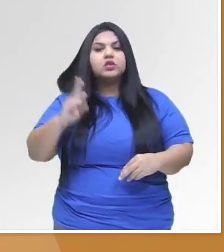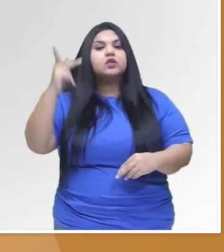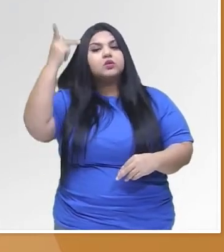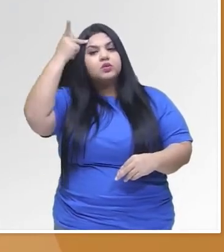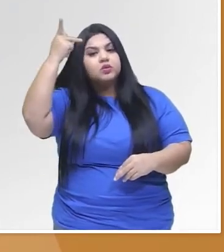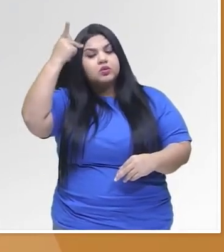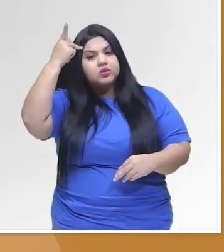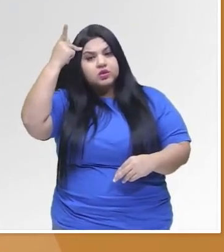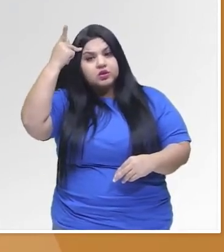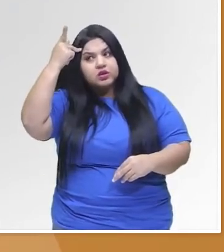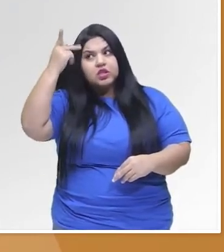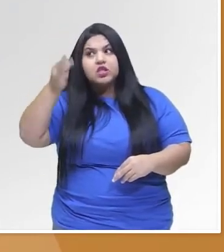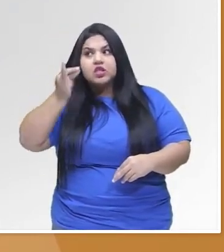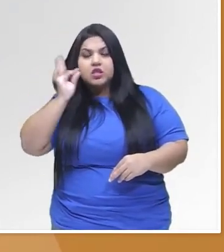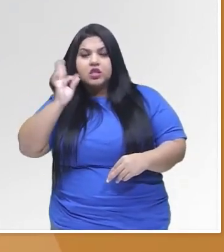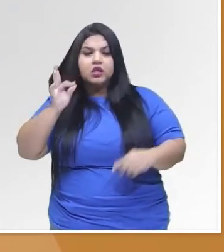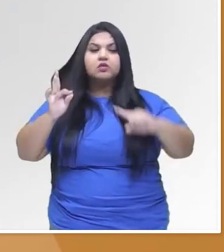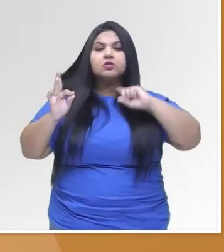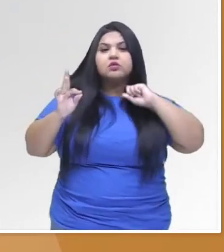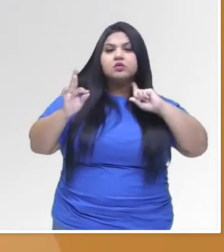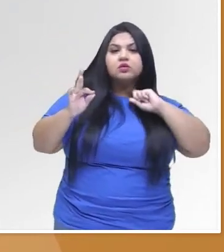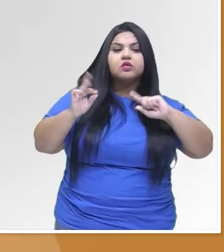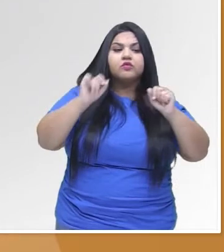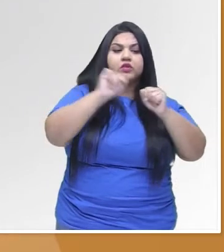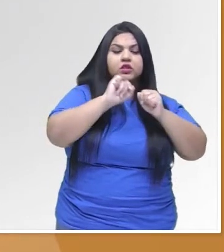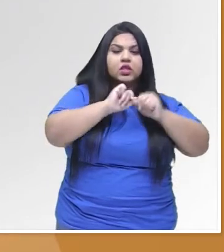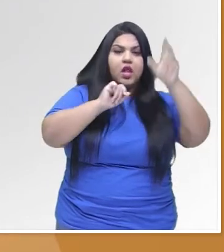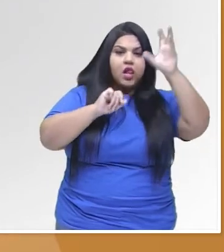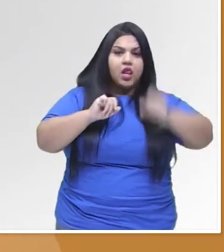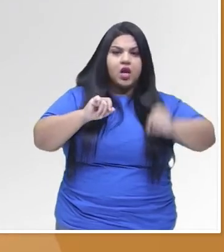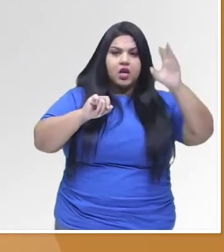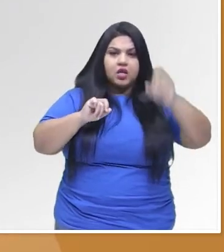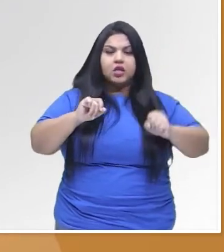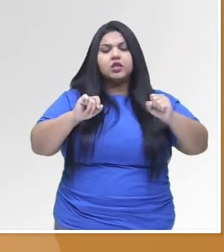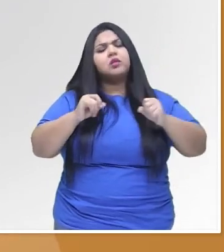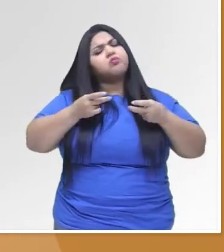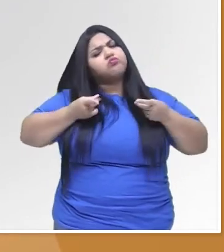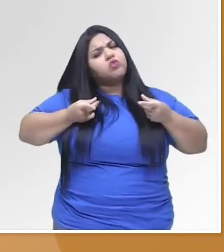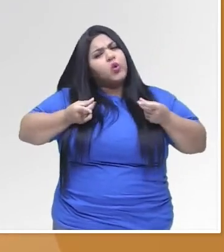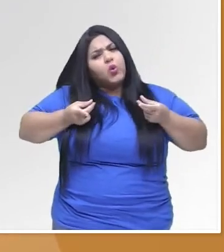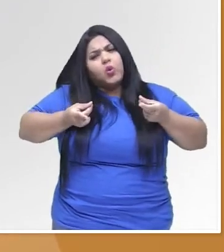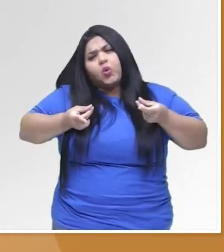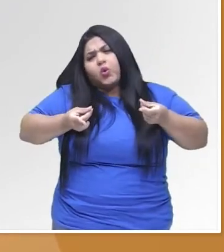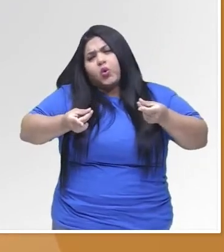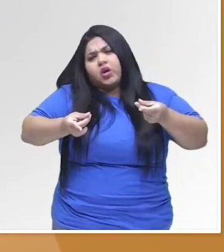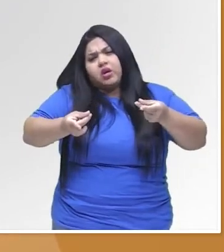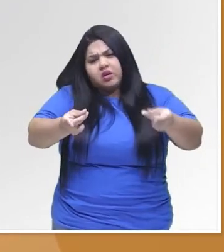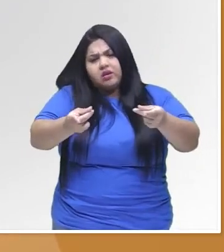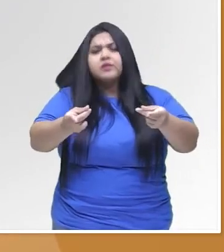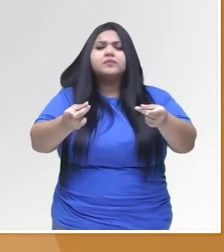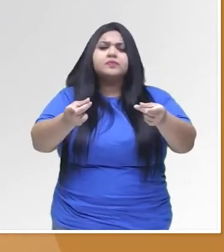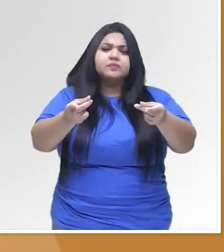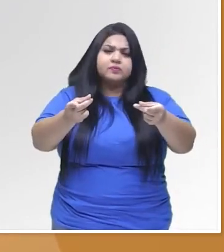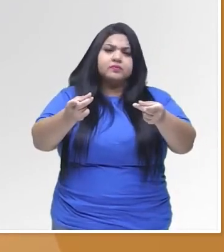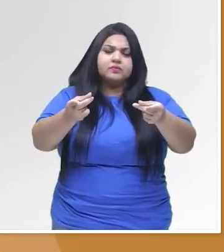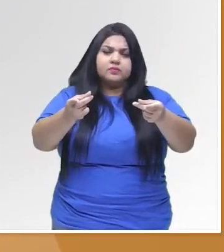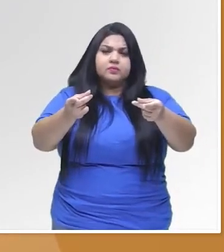produzia o café e Minas Gerais produzia leite. Então, por muito tempo, antes ali lá no Brasil